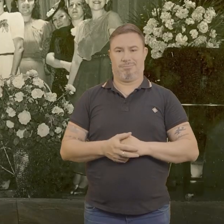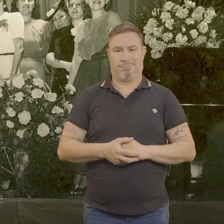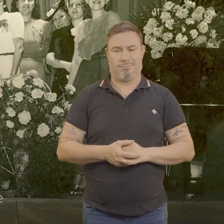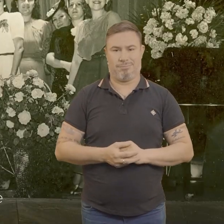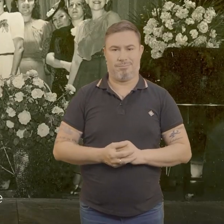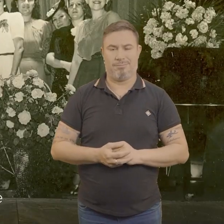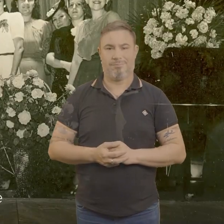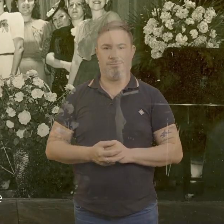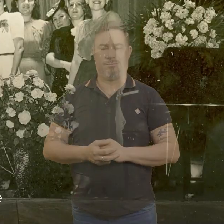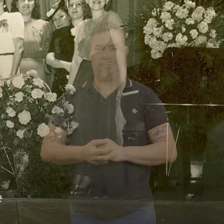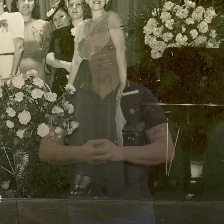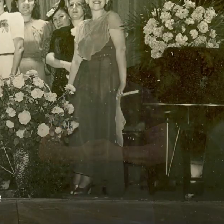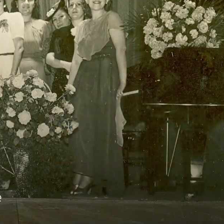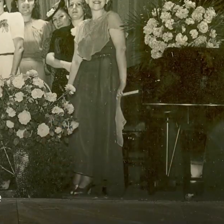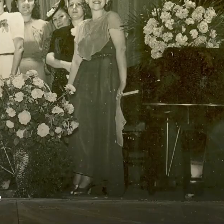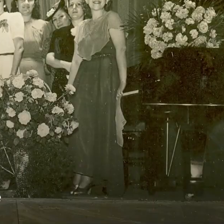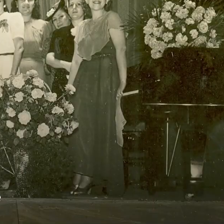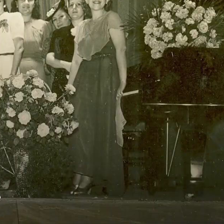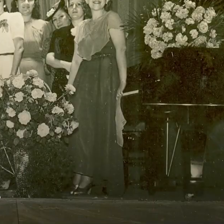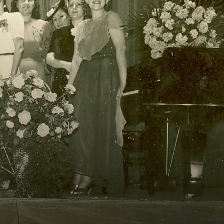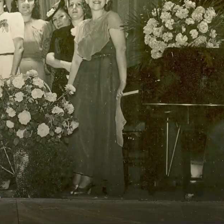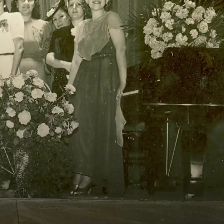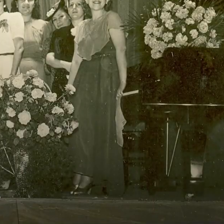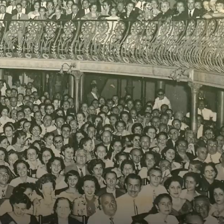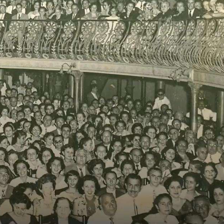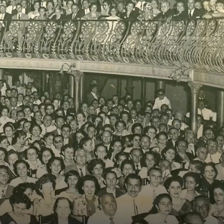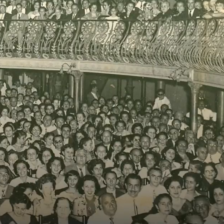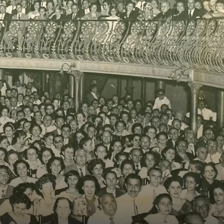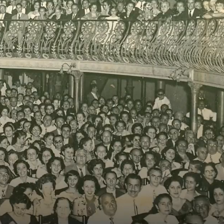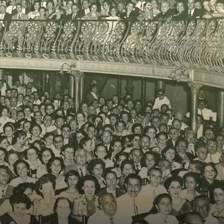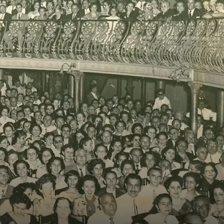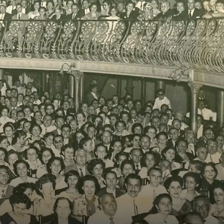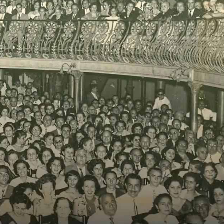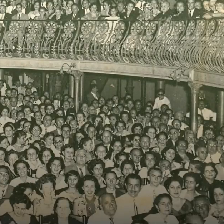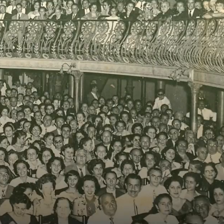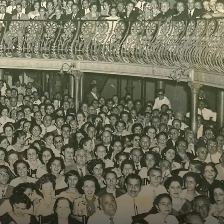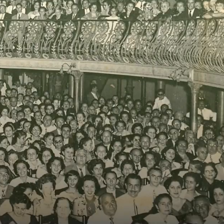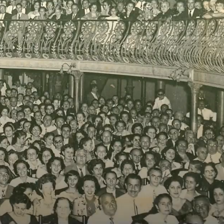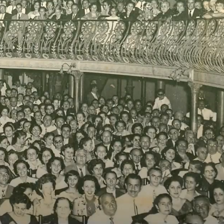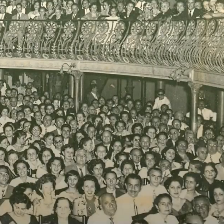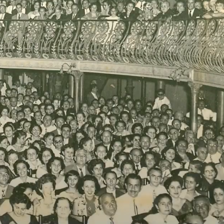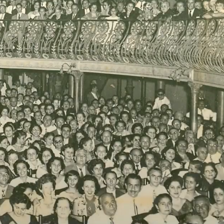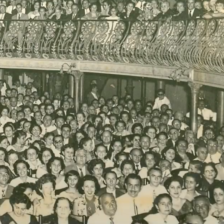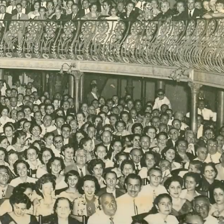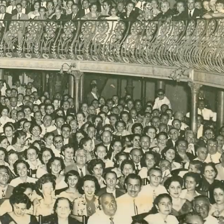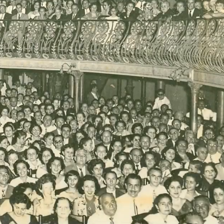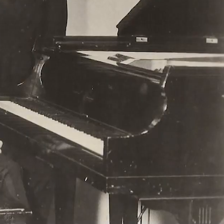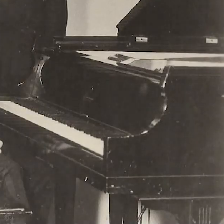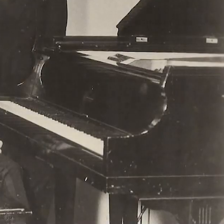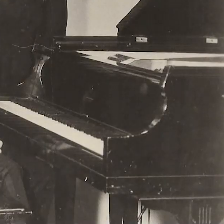feio que o menino é muito belo. Vai à noite em mais